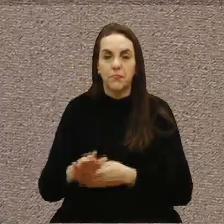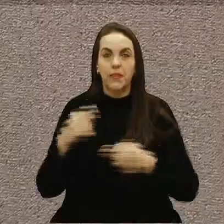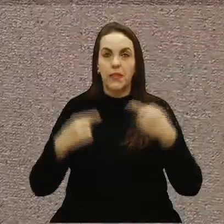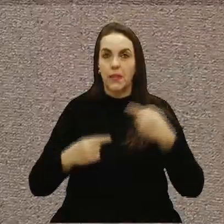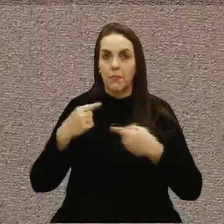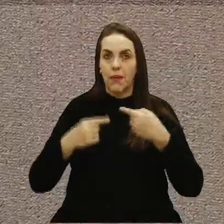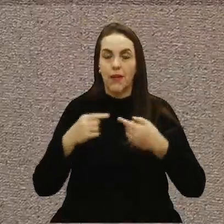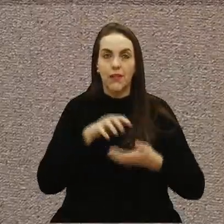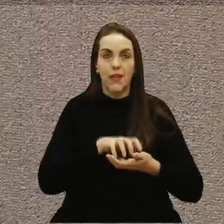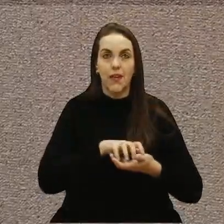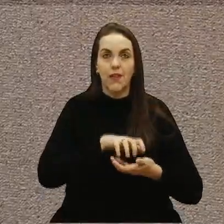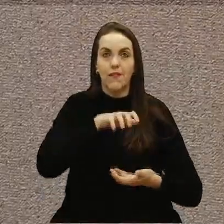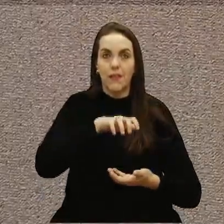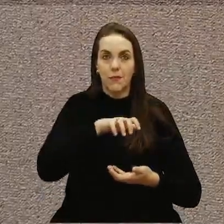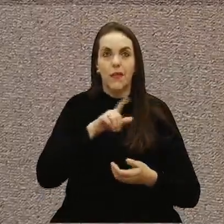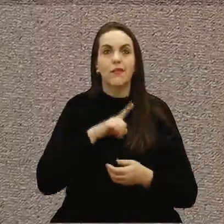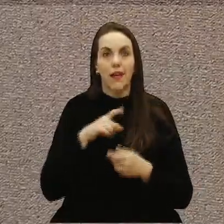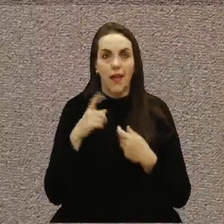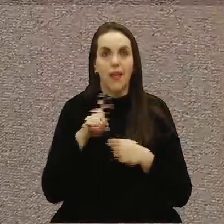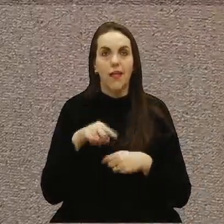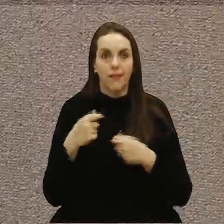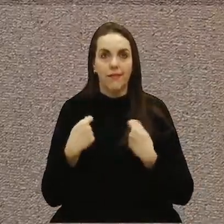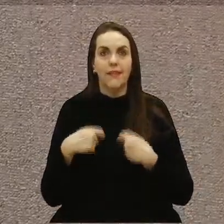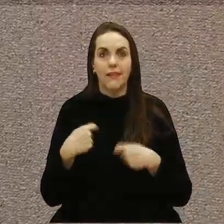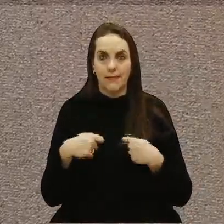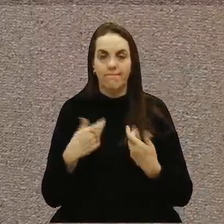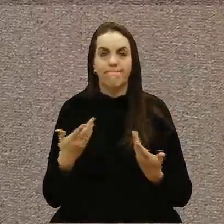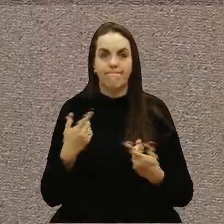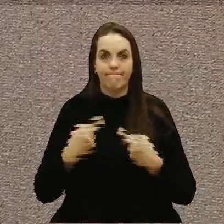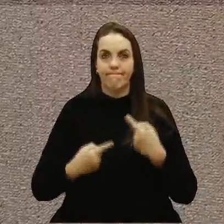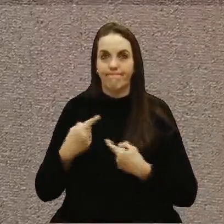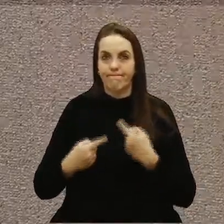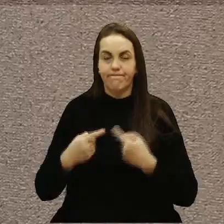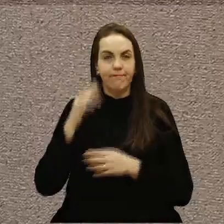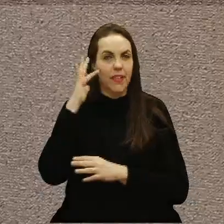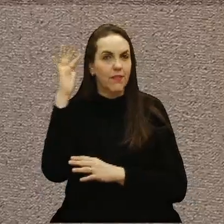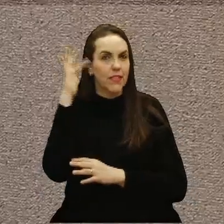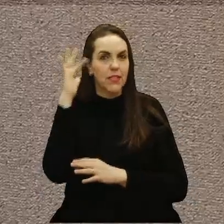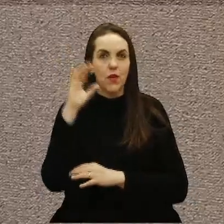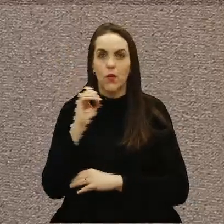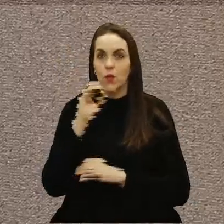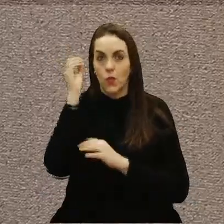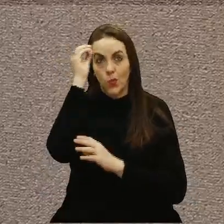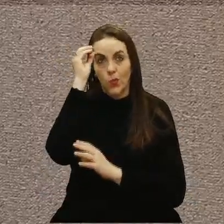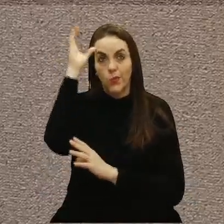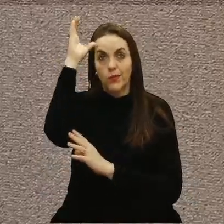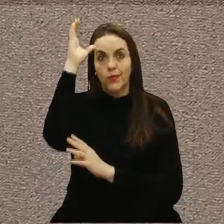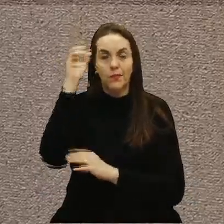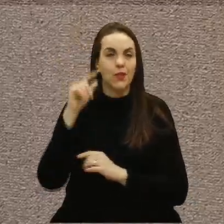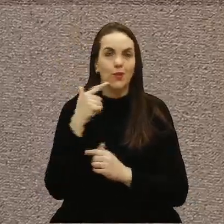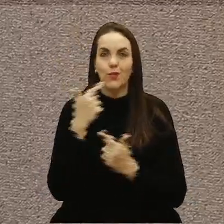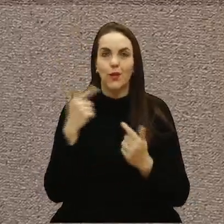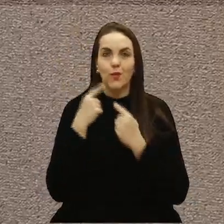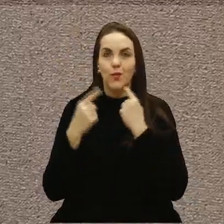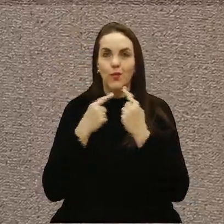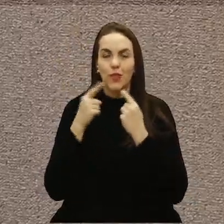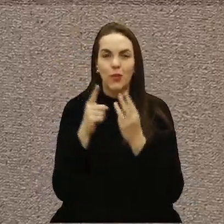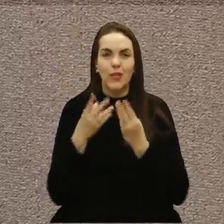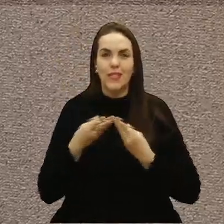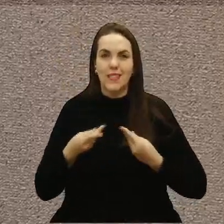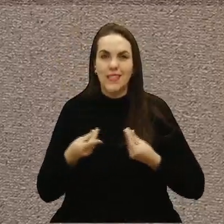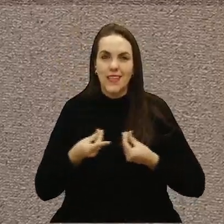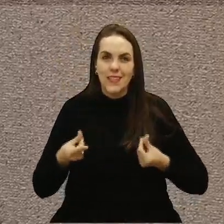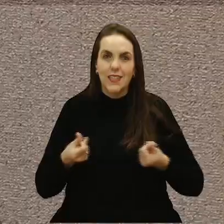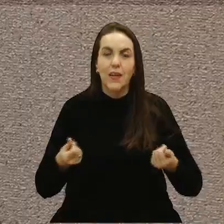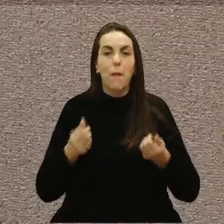envelhecimento, que a gente sabe que é tão necessário, promovendo reflexão, conhecimento e, sem dúvida nenhuma, com toda a tua sensibilidade. Verônica,